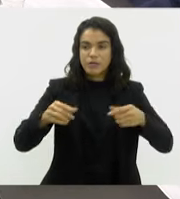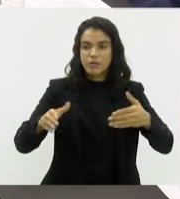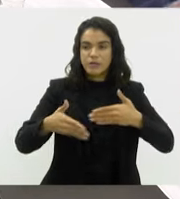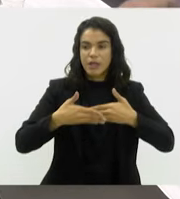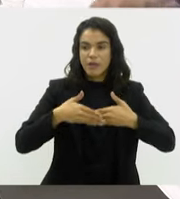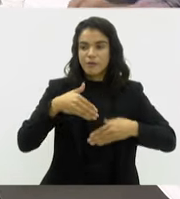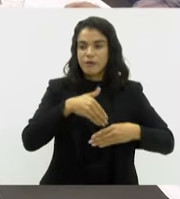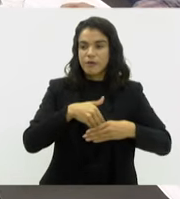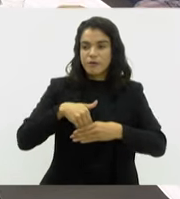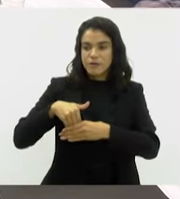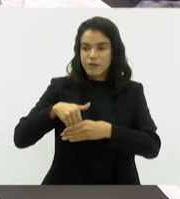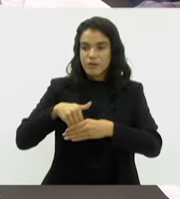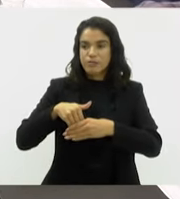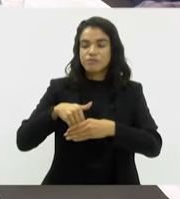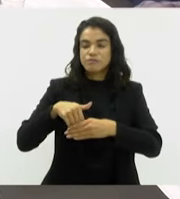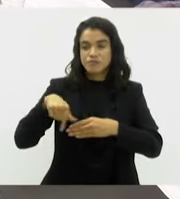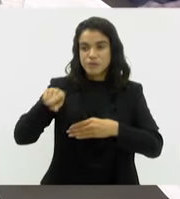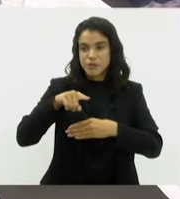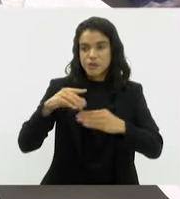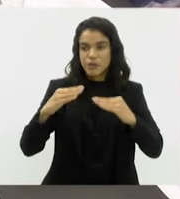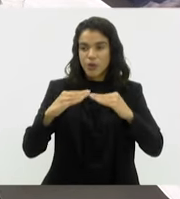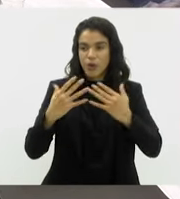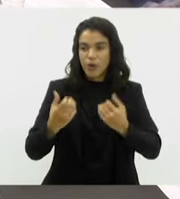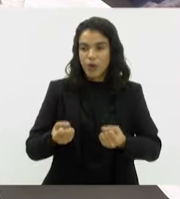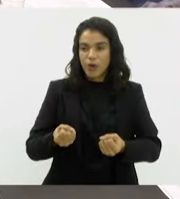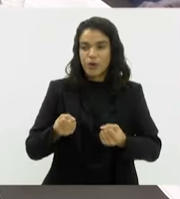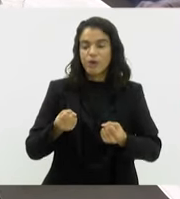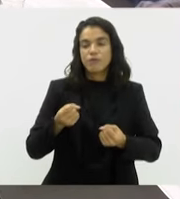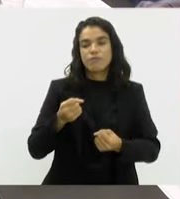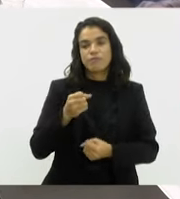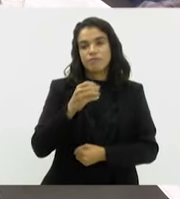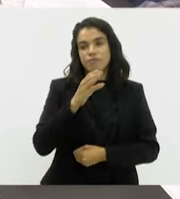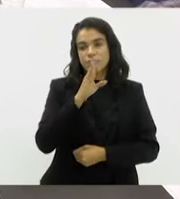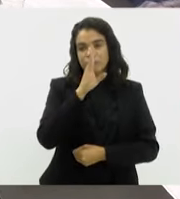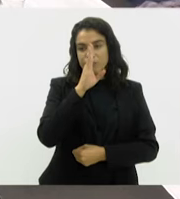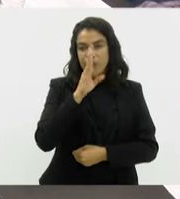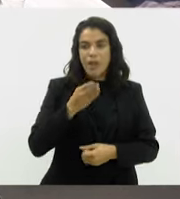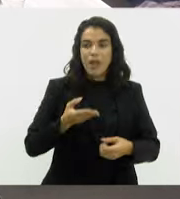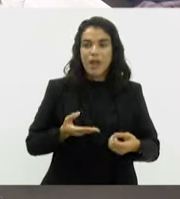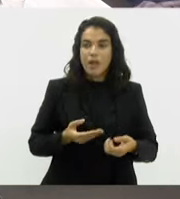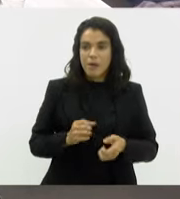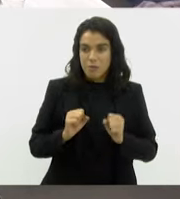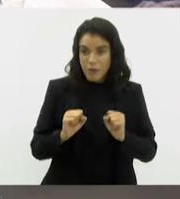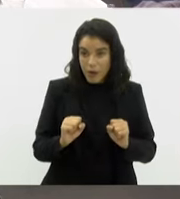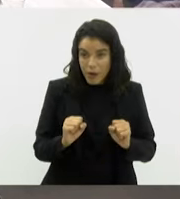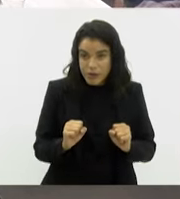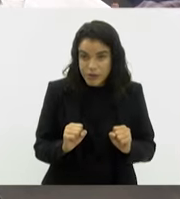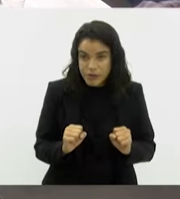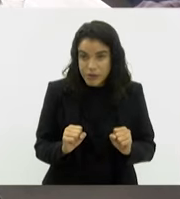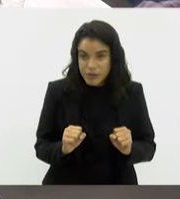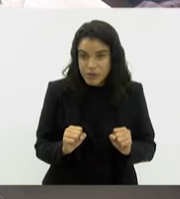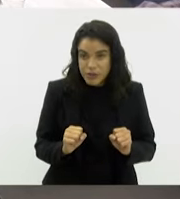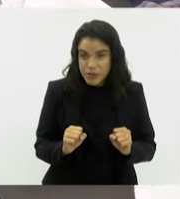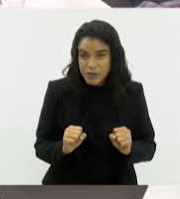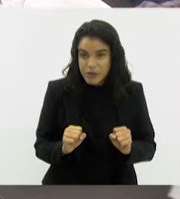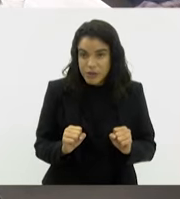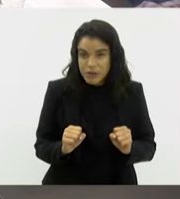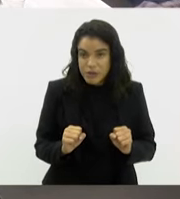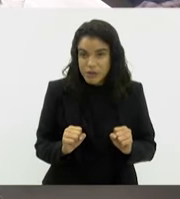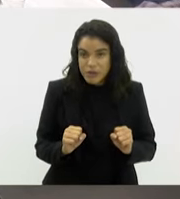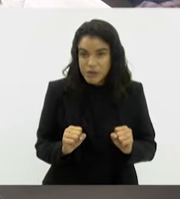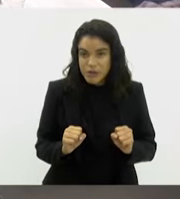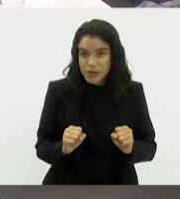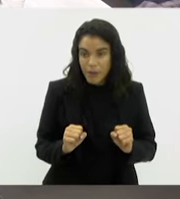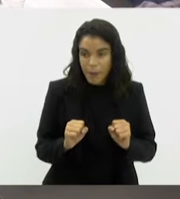discussão, em votação. Senhores que aprovam, permaneçam como estão. Pode, deputado Luiz Paulo? Pode proclamar